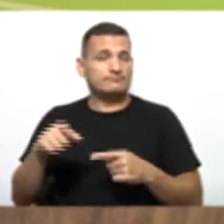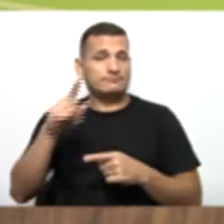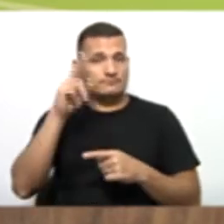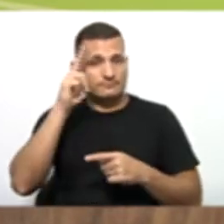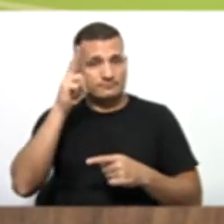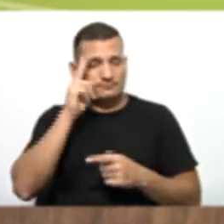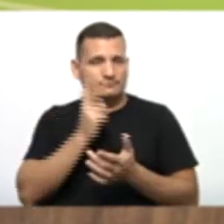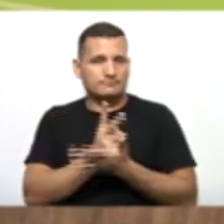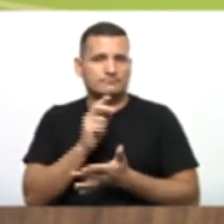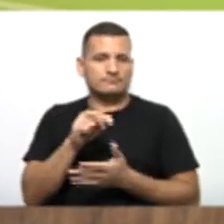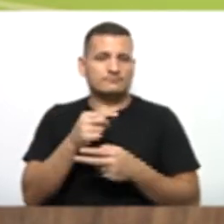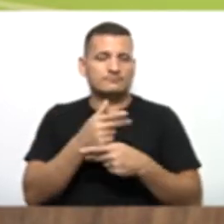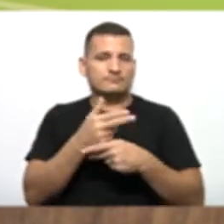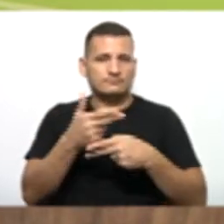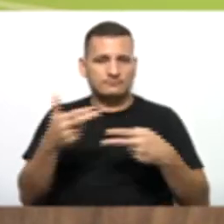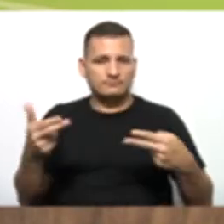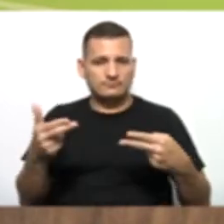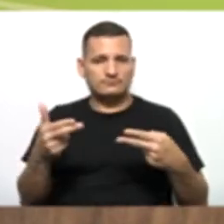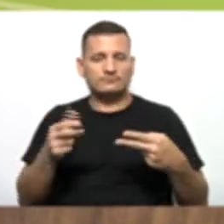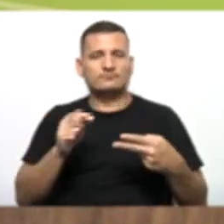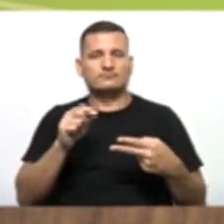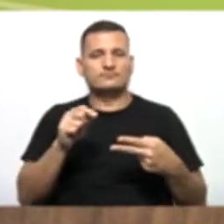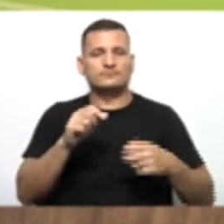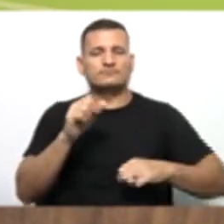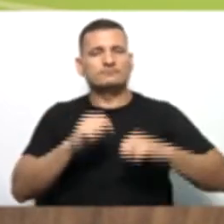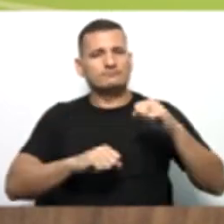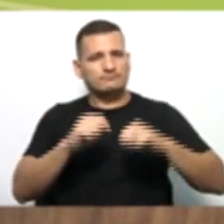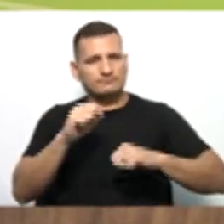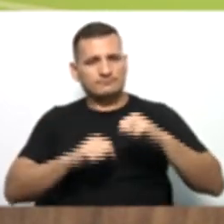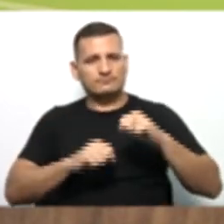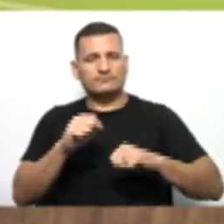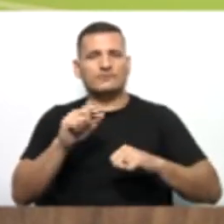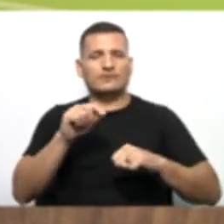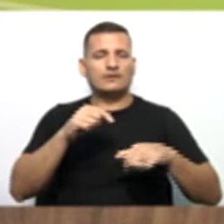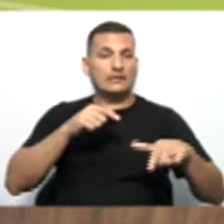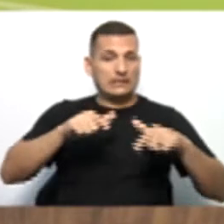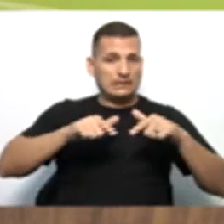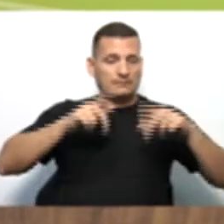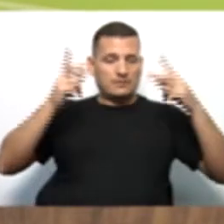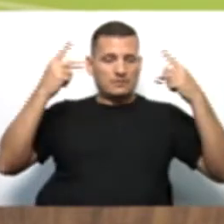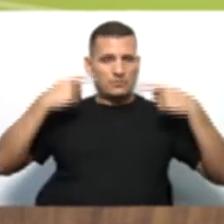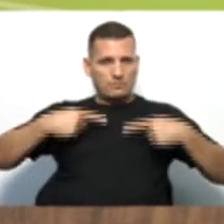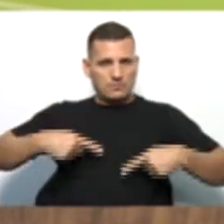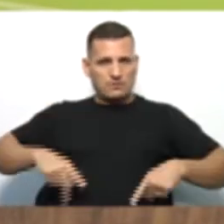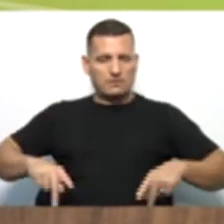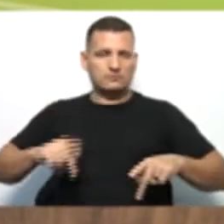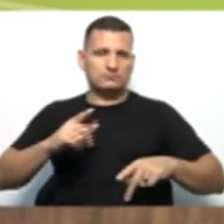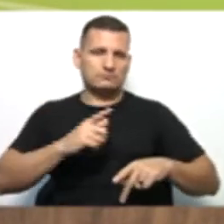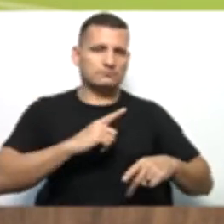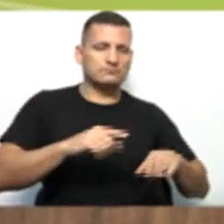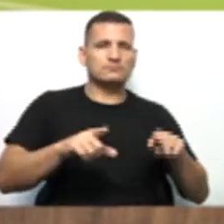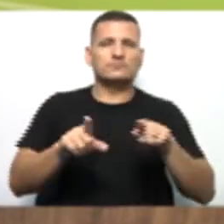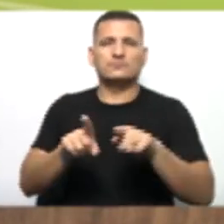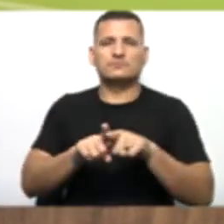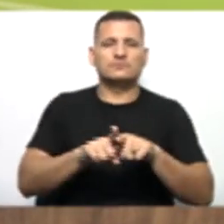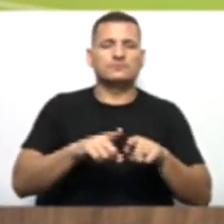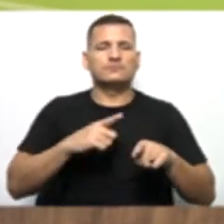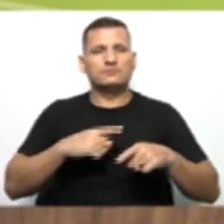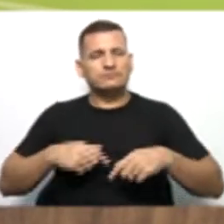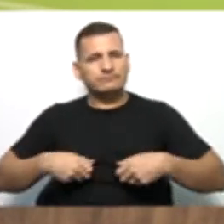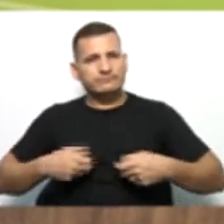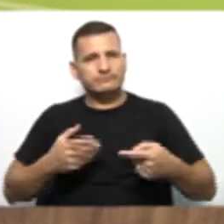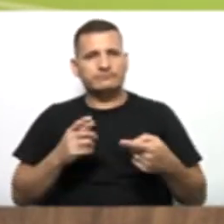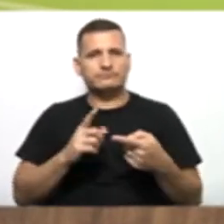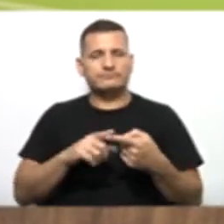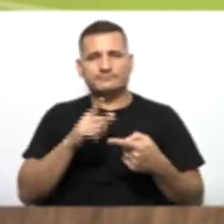um objeto, a gente está ali, além do trabalho humano gasto para produzir aquilo, a gente está gastando água,